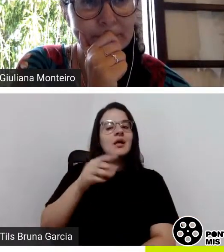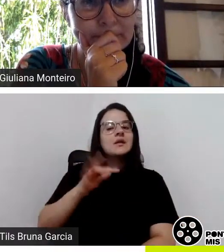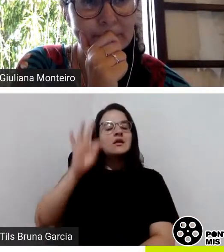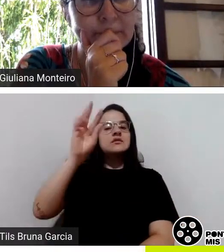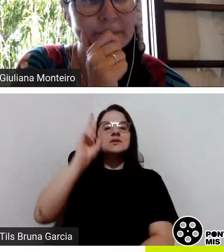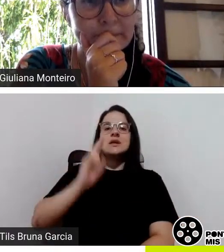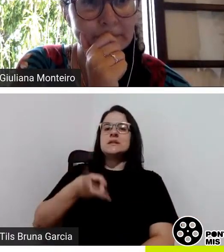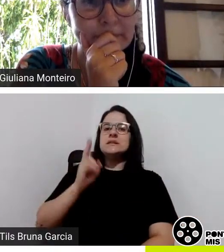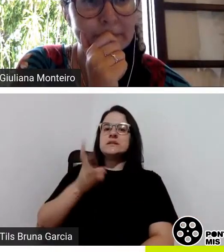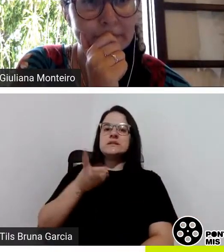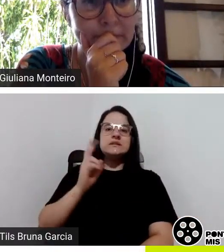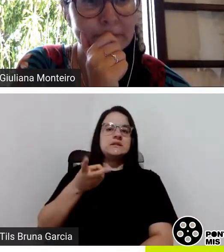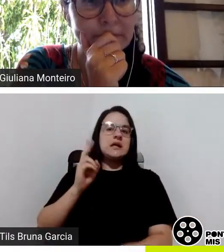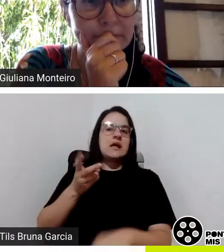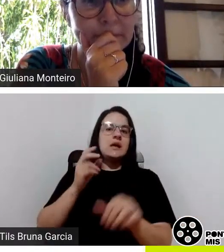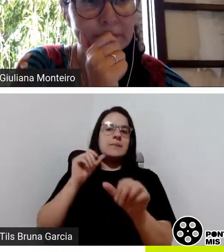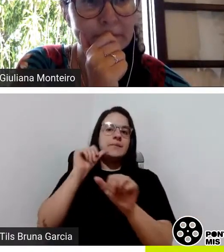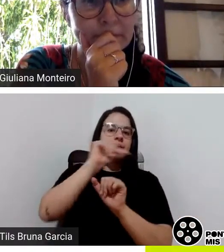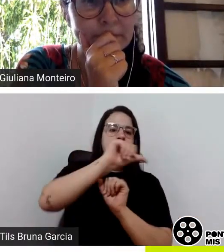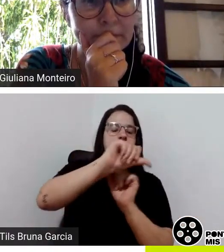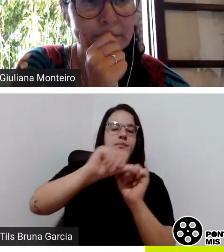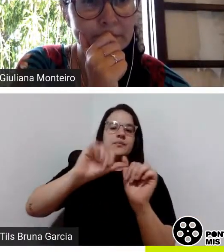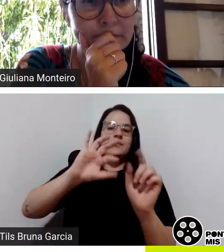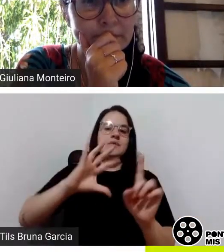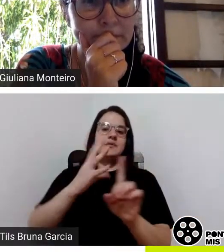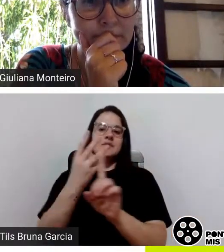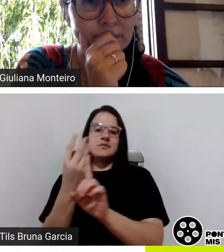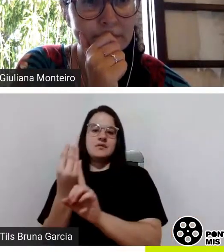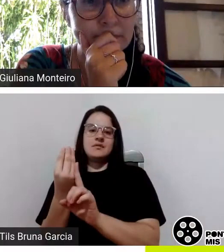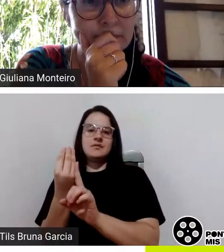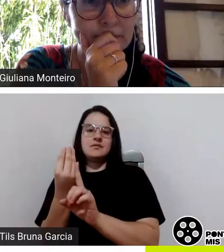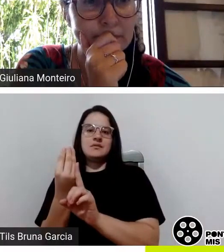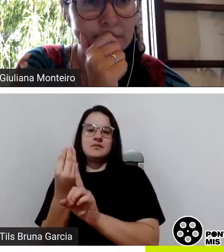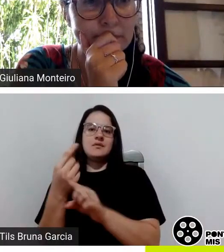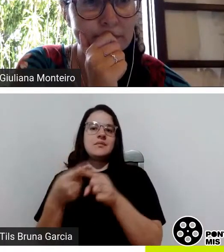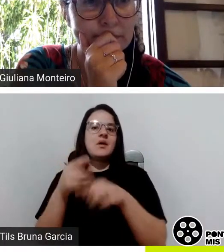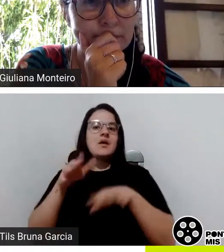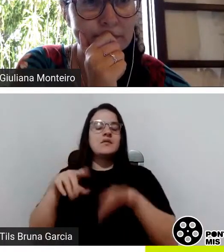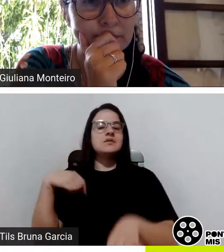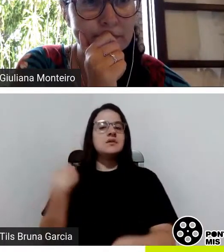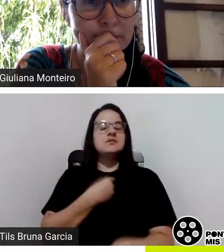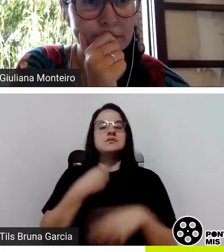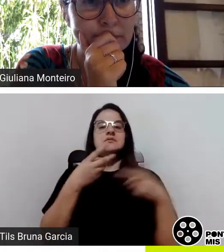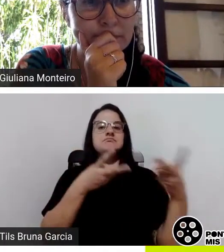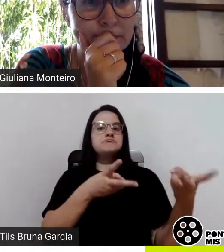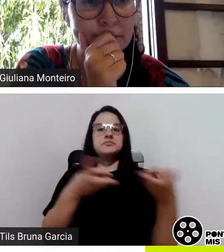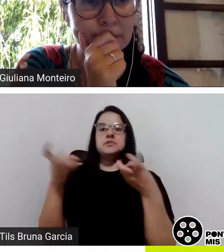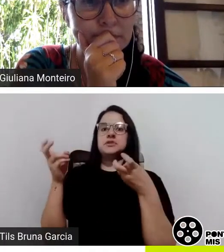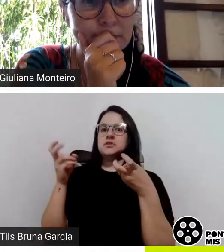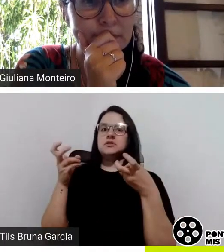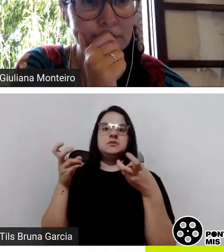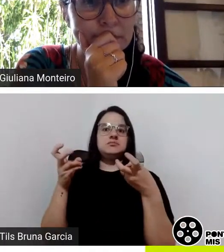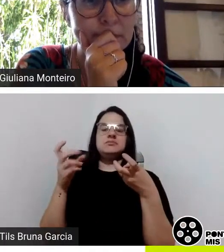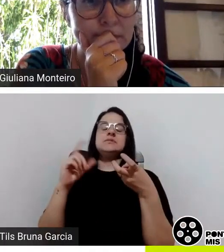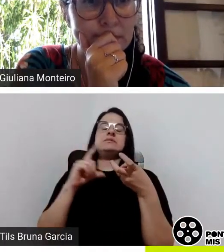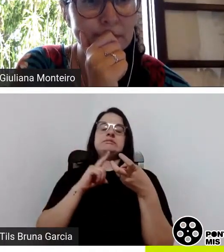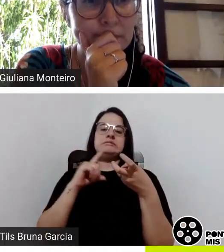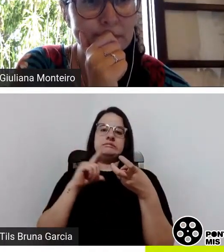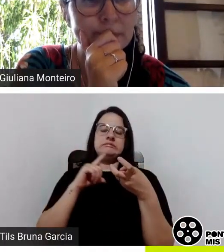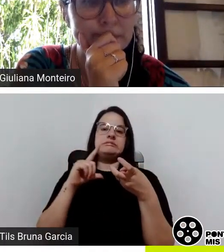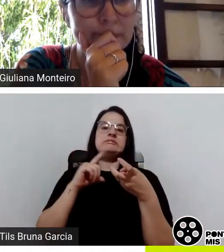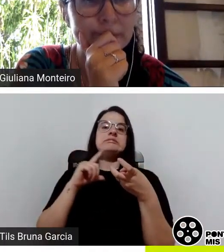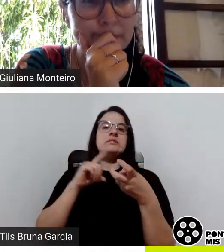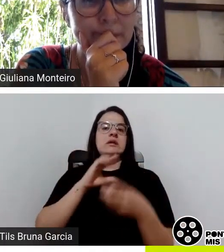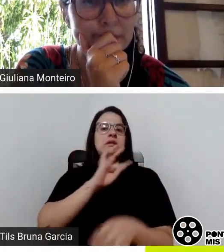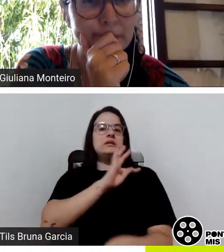muito a arte, a gente não percebe muito como a técnica influencia, é engraçado isso,